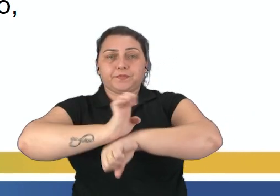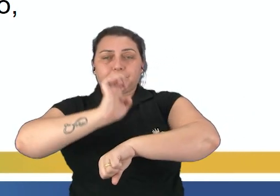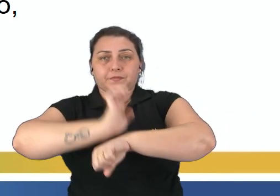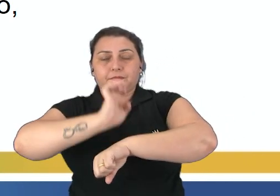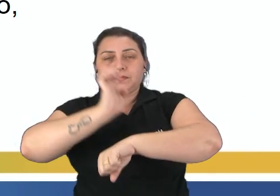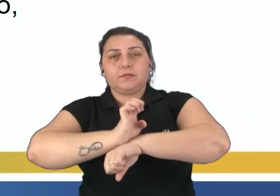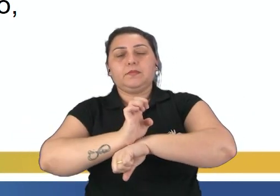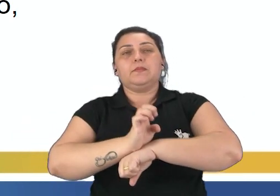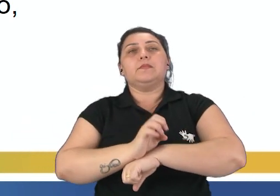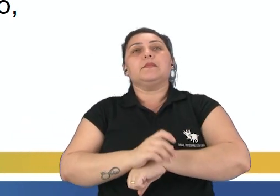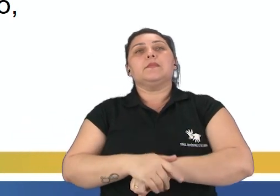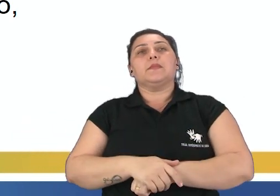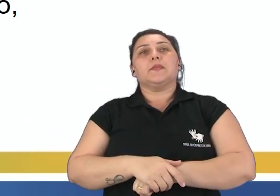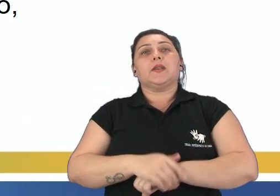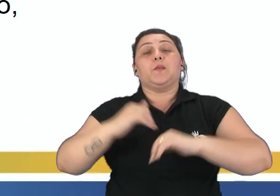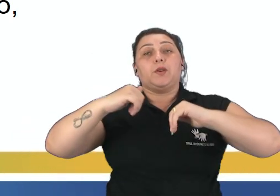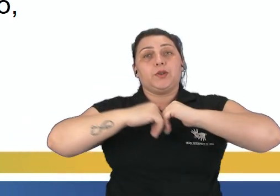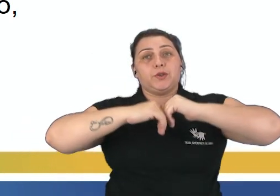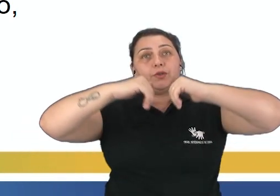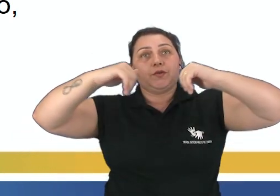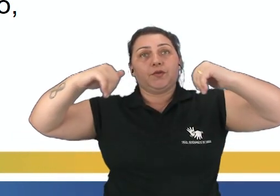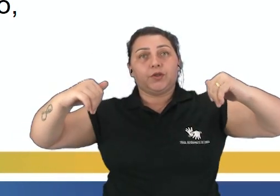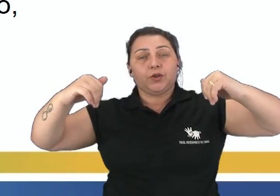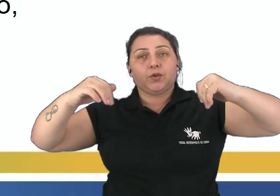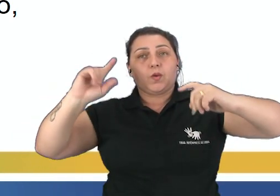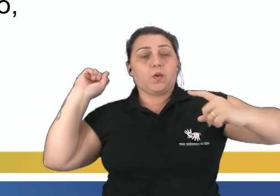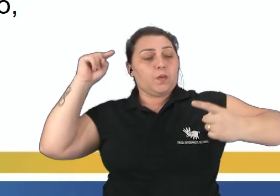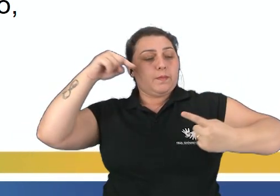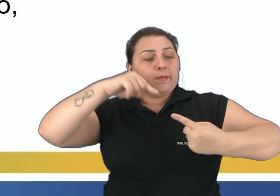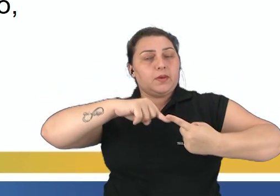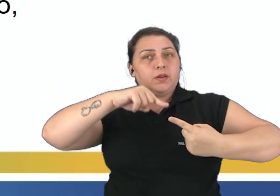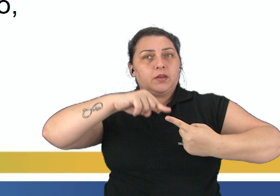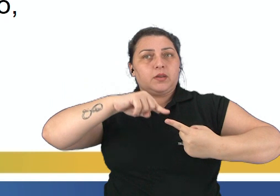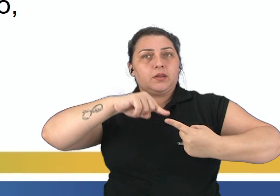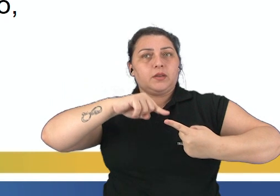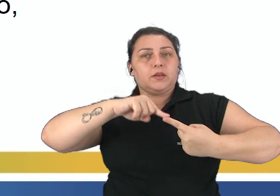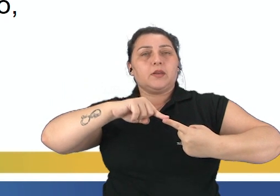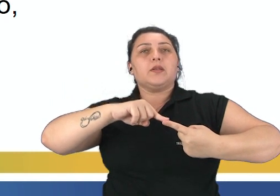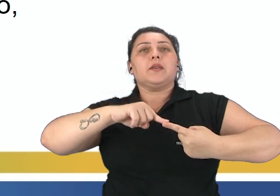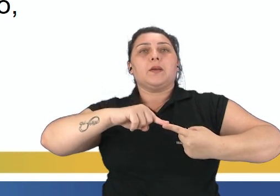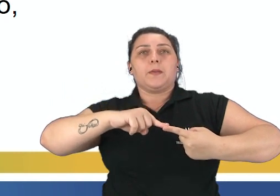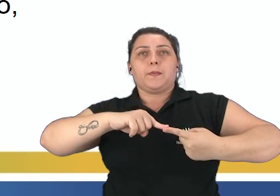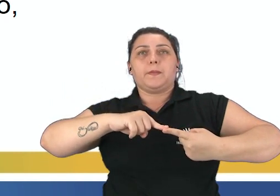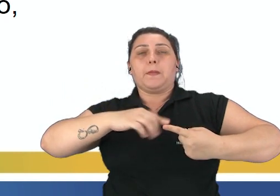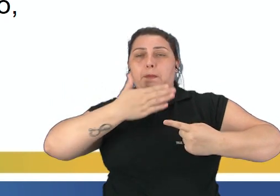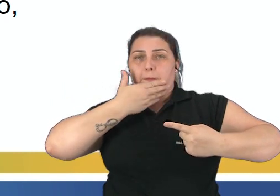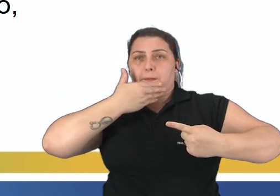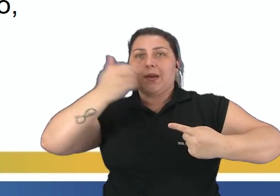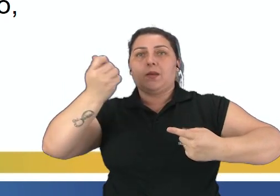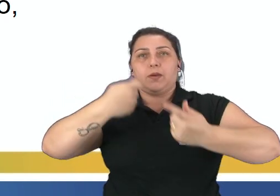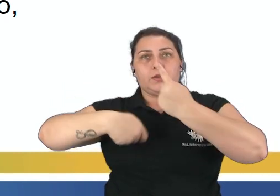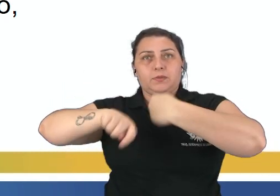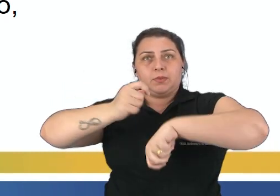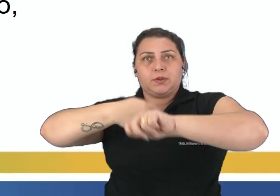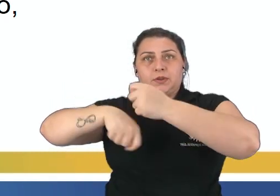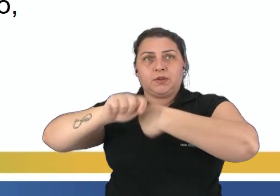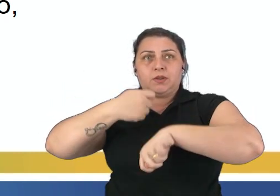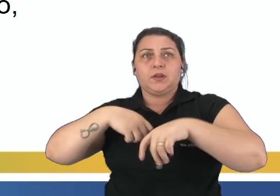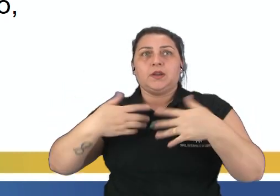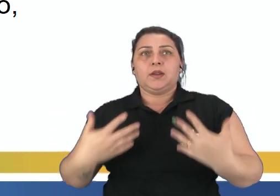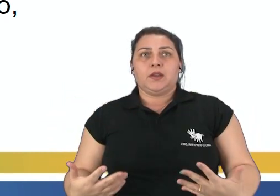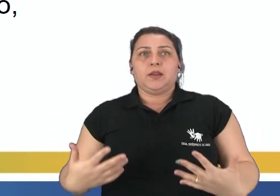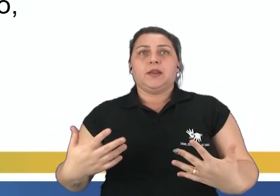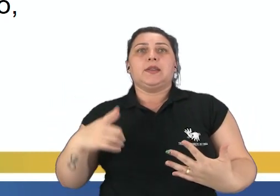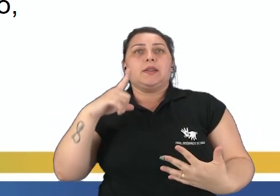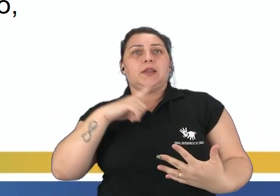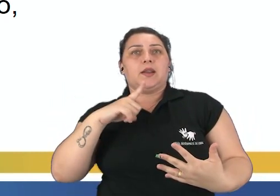foi sendo subdividido com o objetivo de que ele fosse melhor administrado. Desse